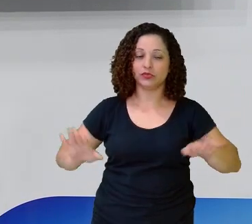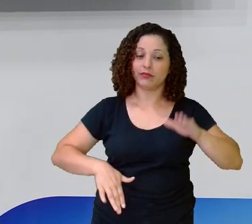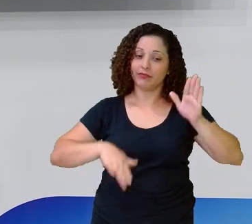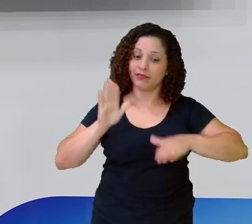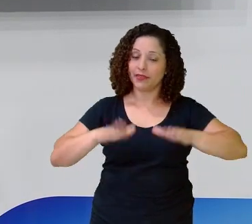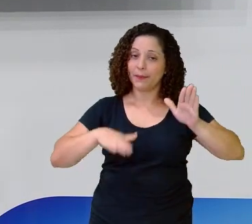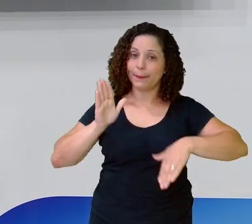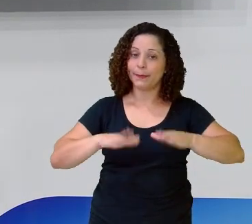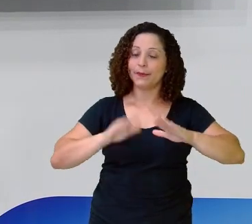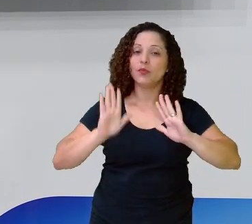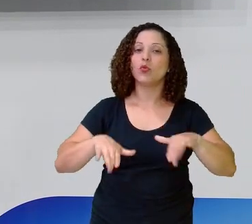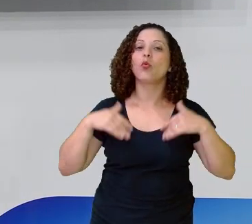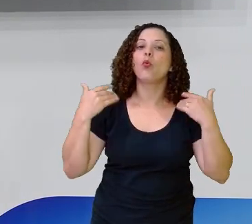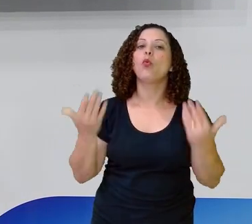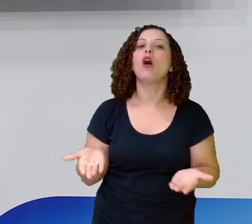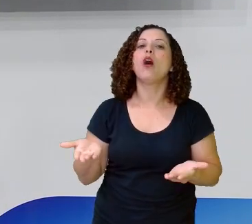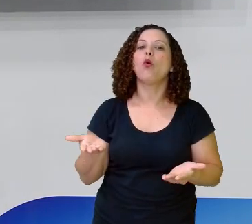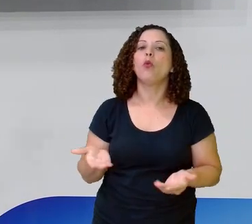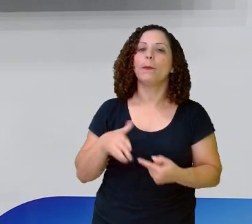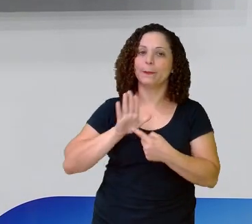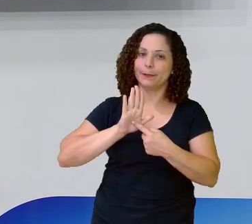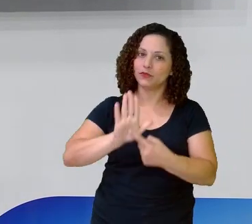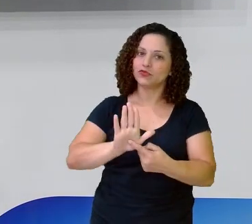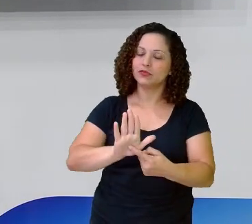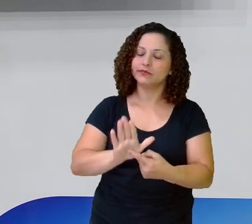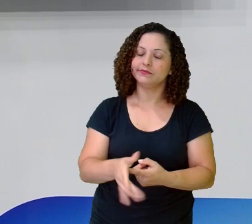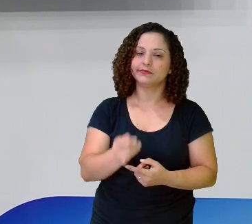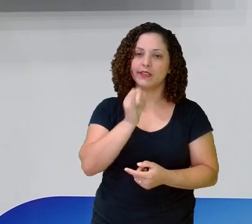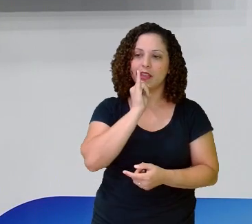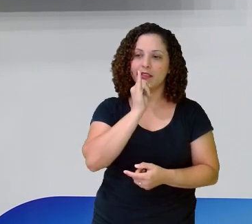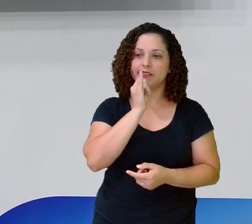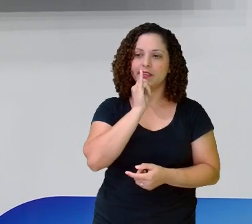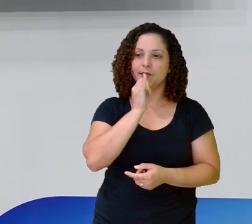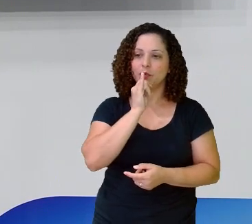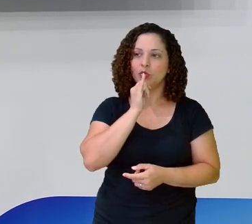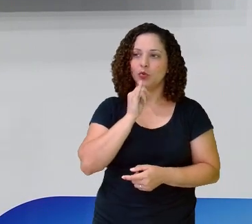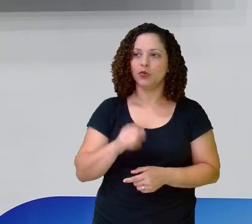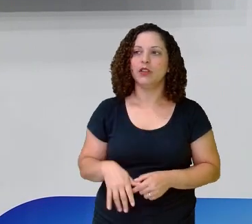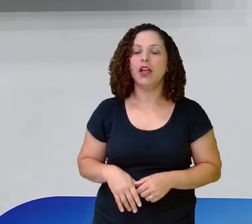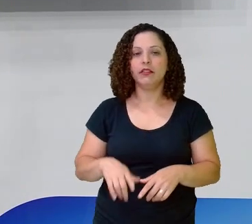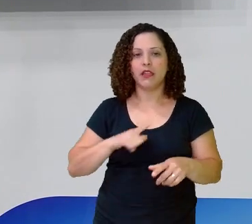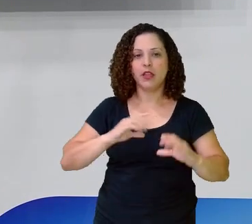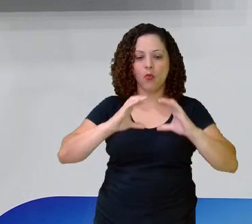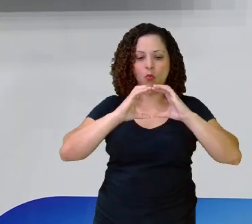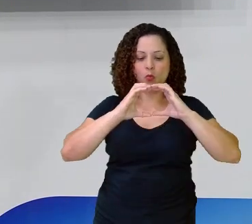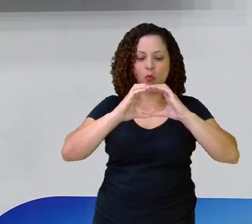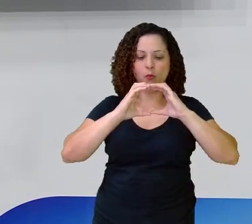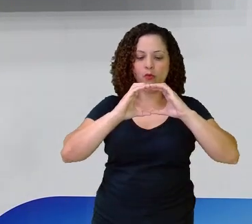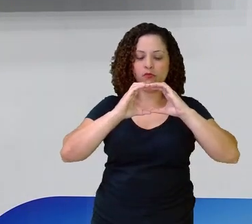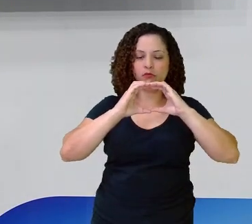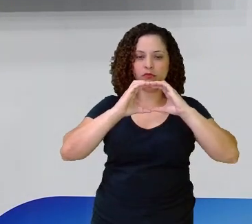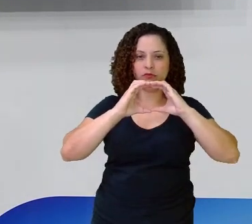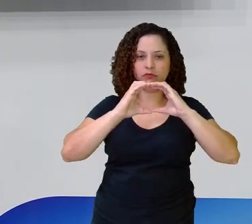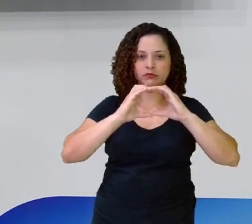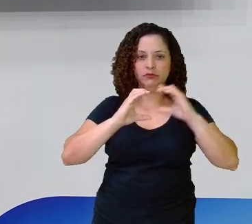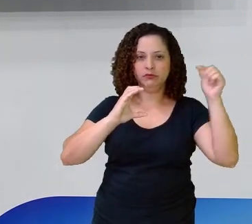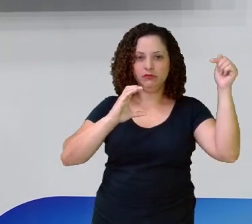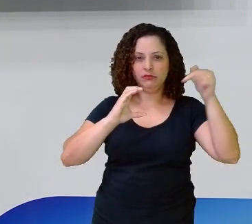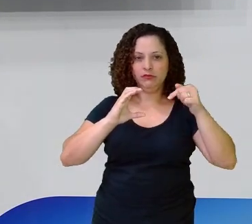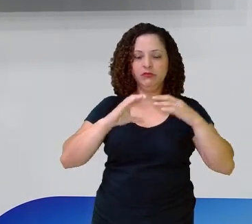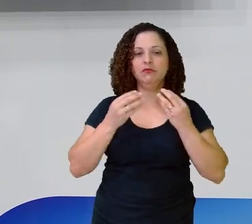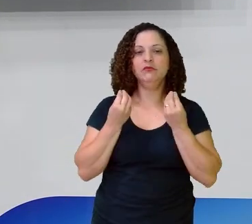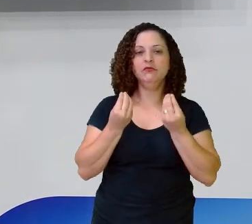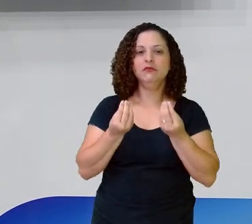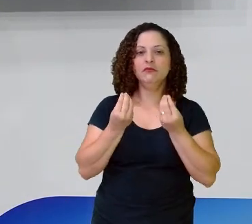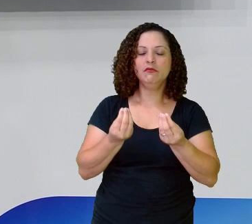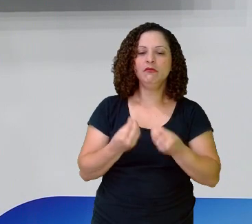que sólido eu estou querendo representar. Por exemplo, o meu cubo, ele é representado